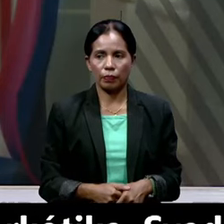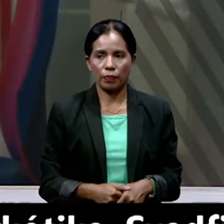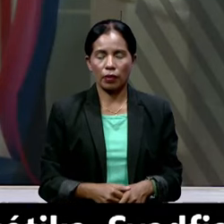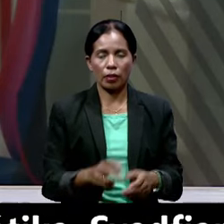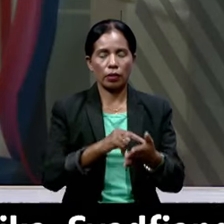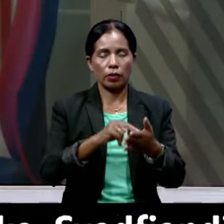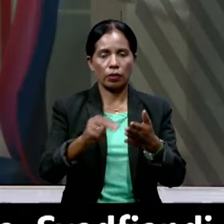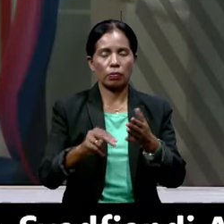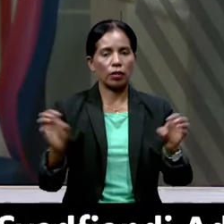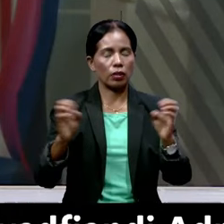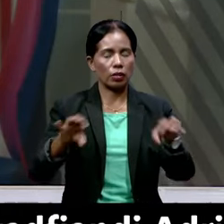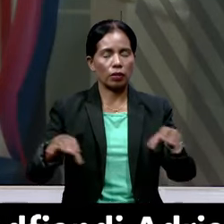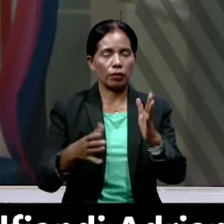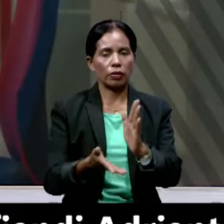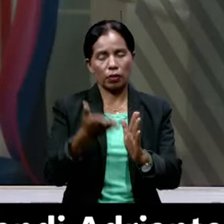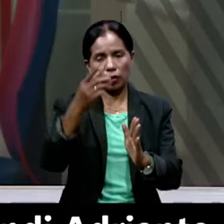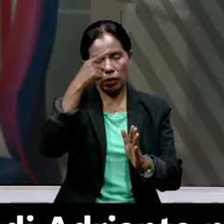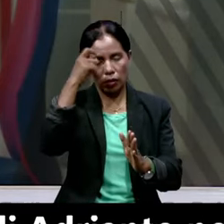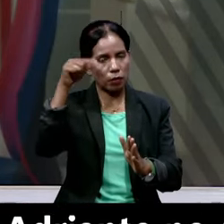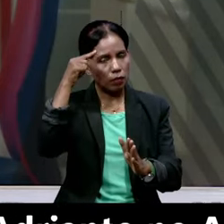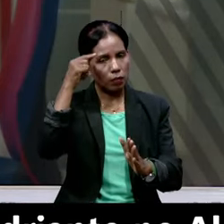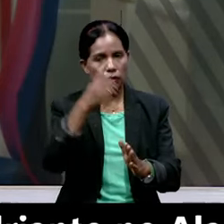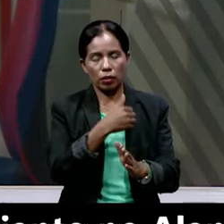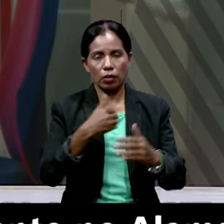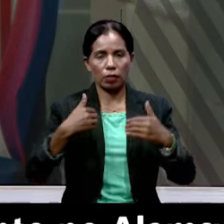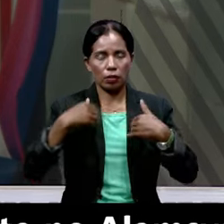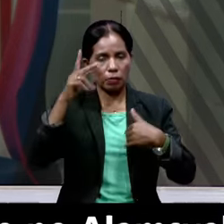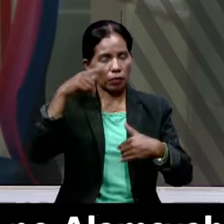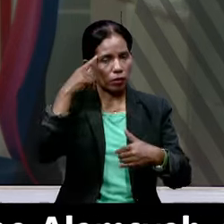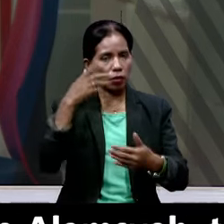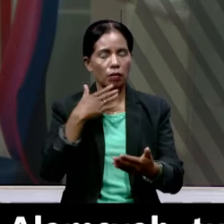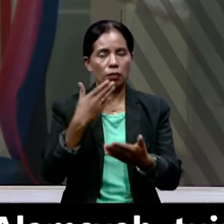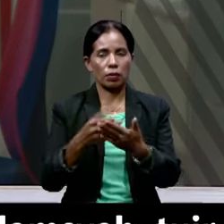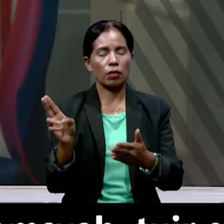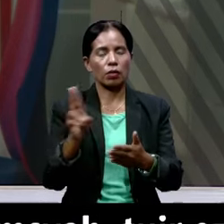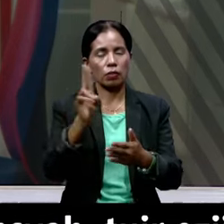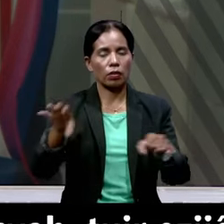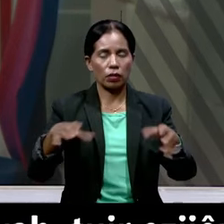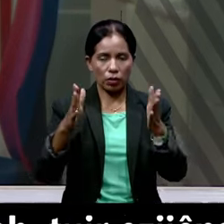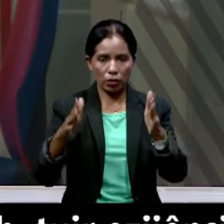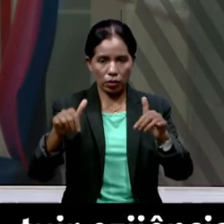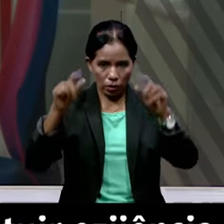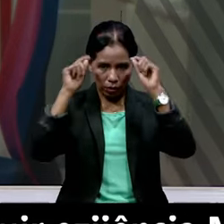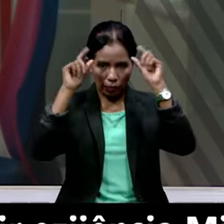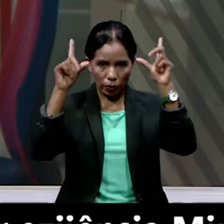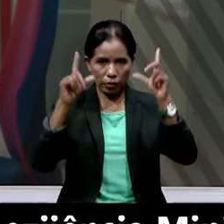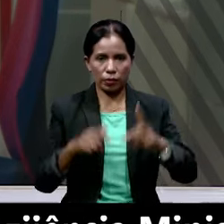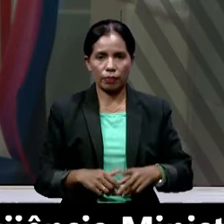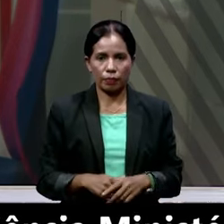Número de desemprego hoje também governo se do que a política não pedia ato usa recurso humano e a Timor-Leste.